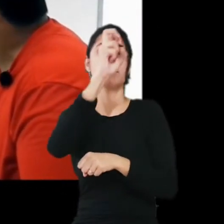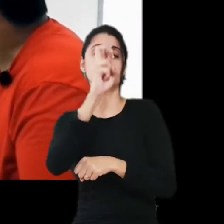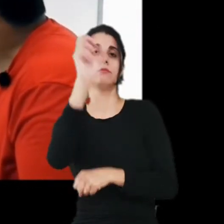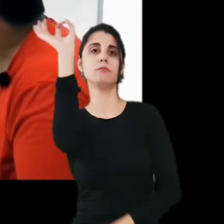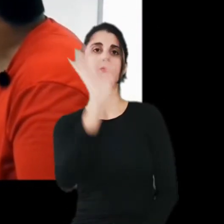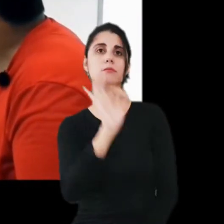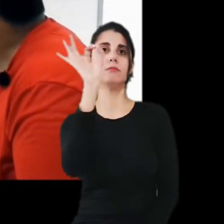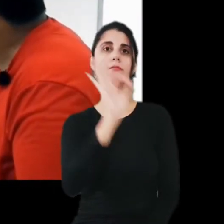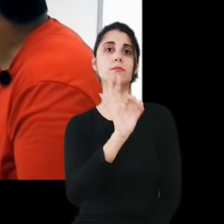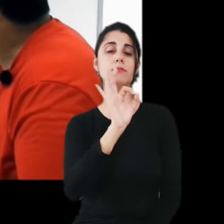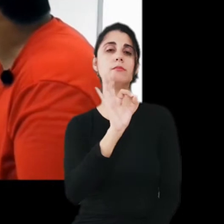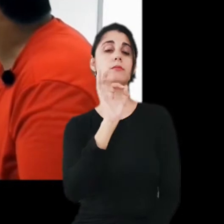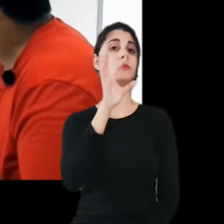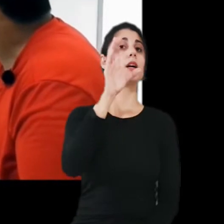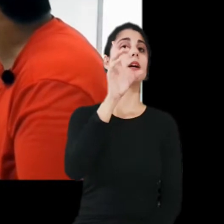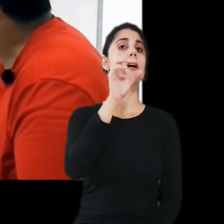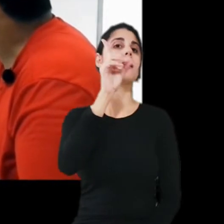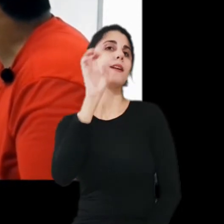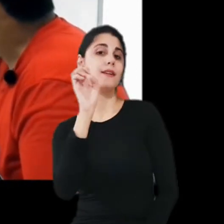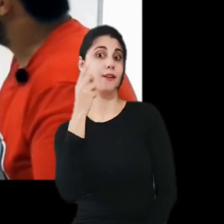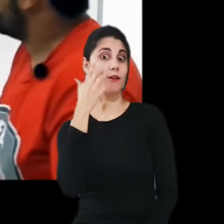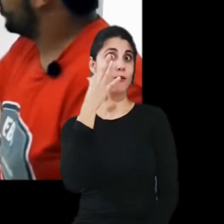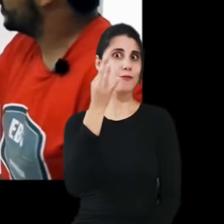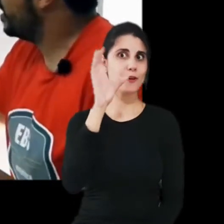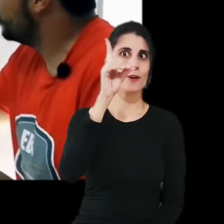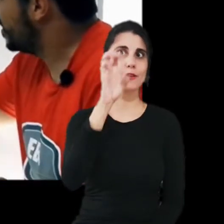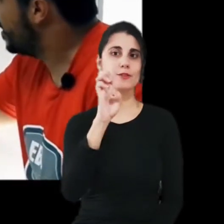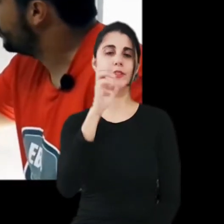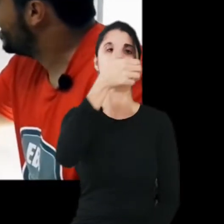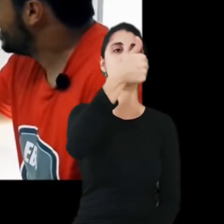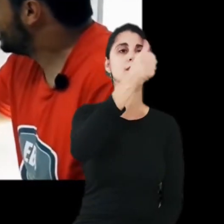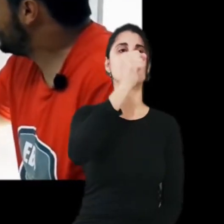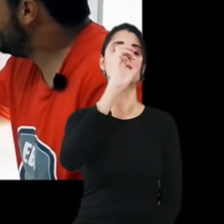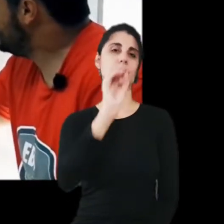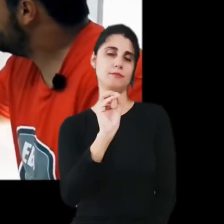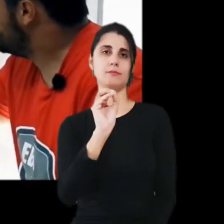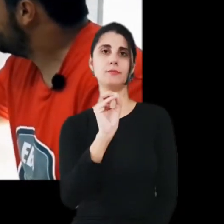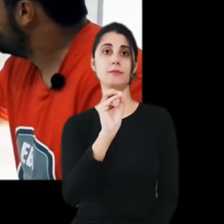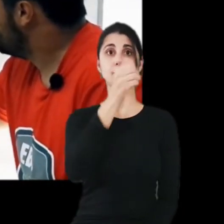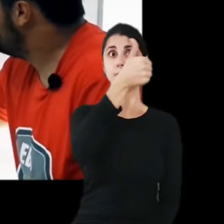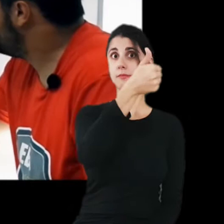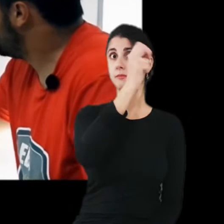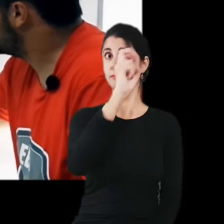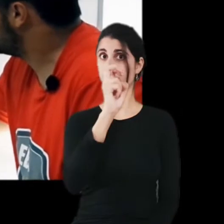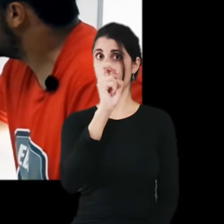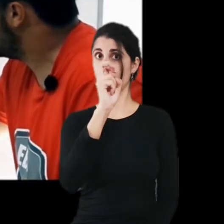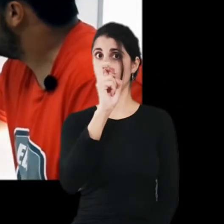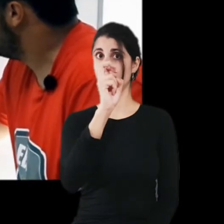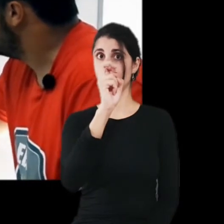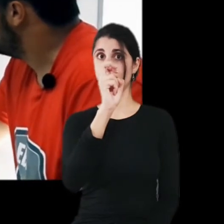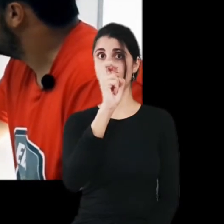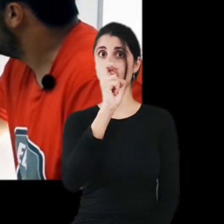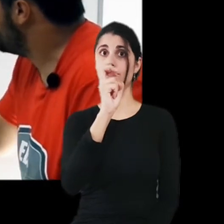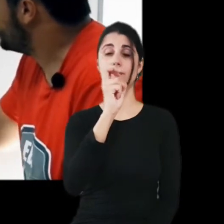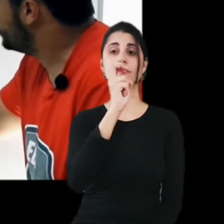15% de 180. O que nós temos é 15 por